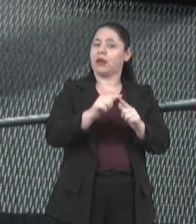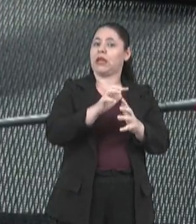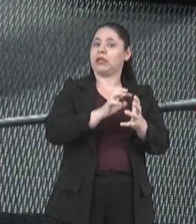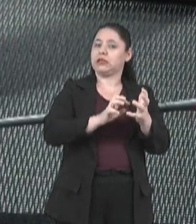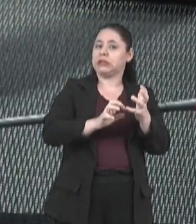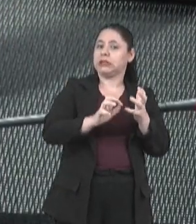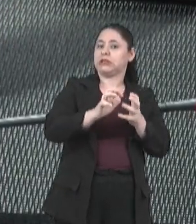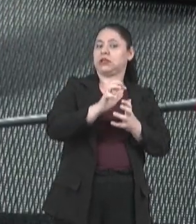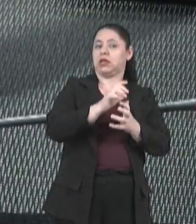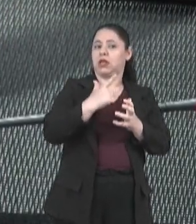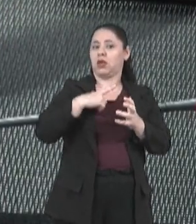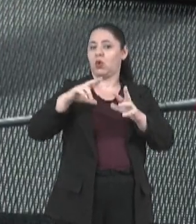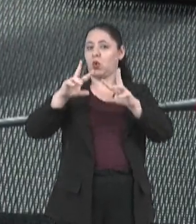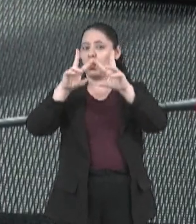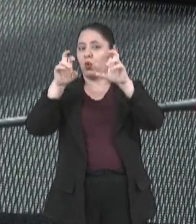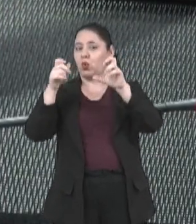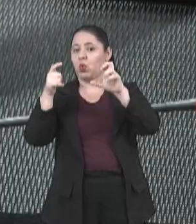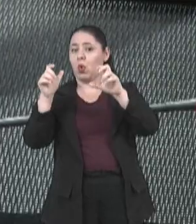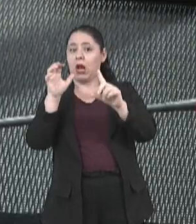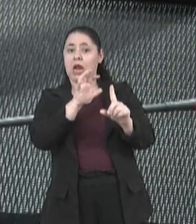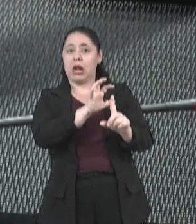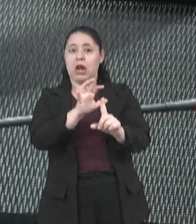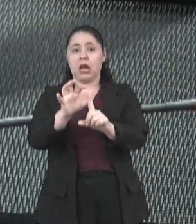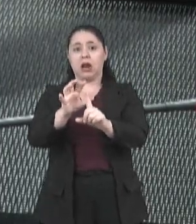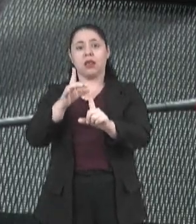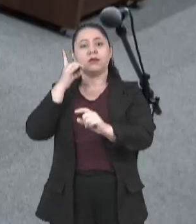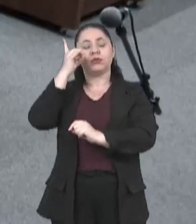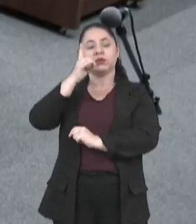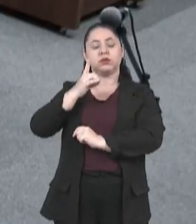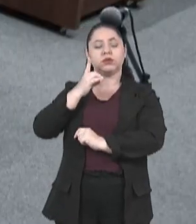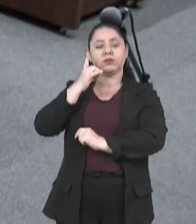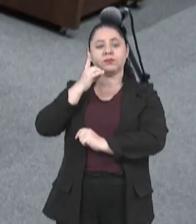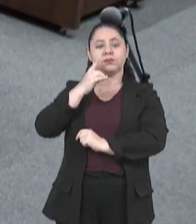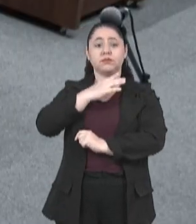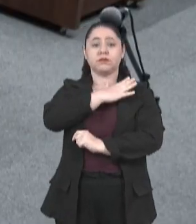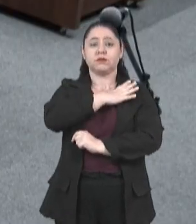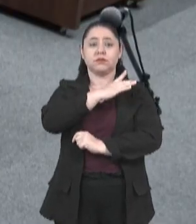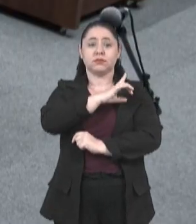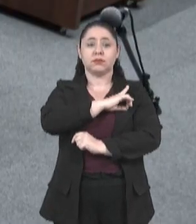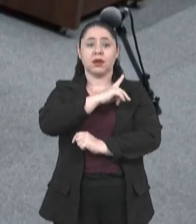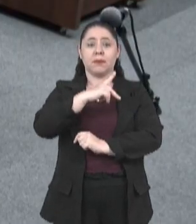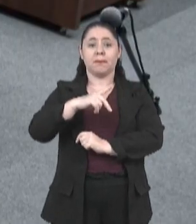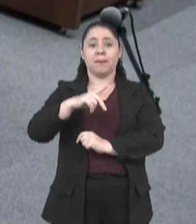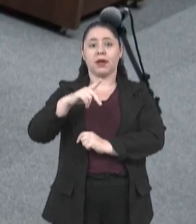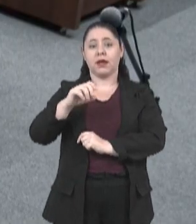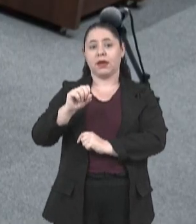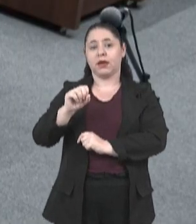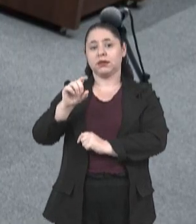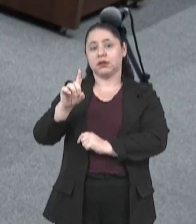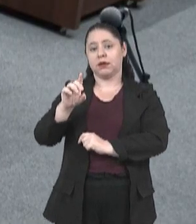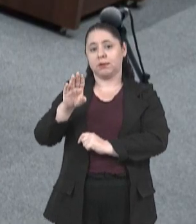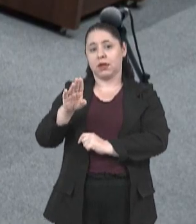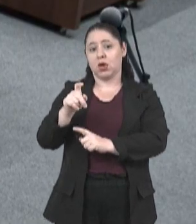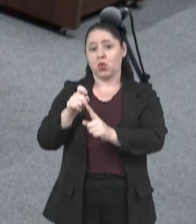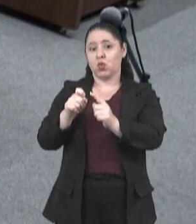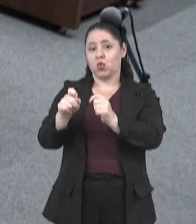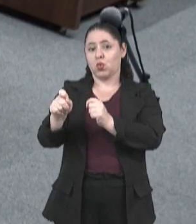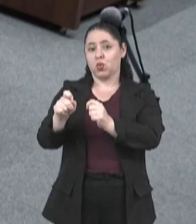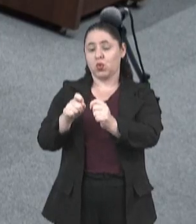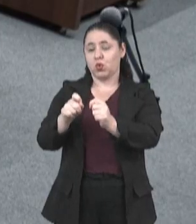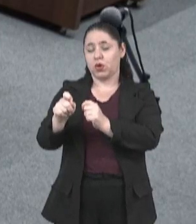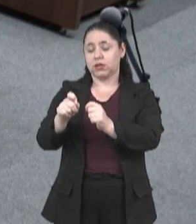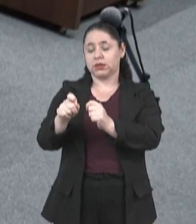uma outra matéria com uma enorme repercussão, meu querido Davi, de que o governo do PSDB hoje é controlado